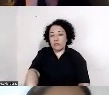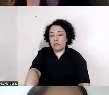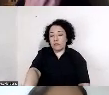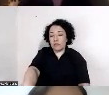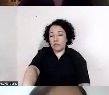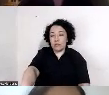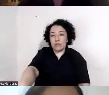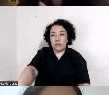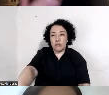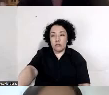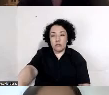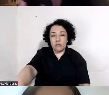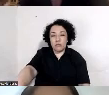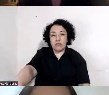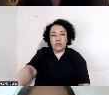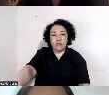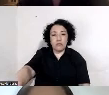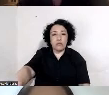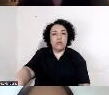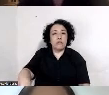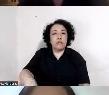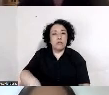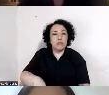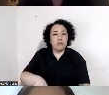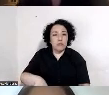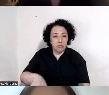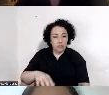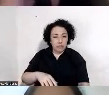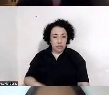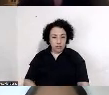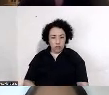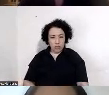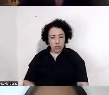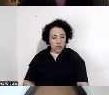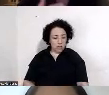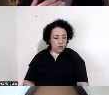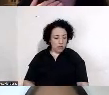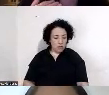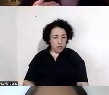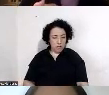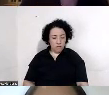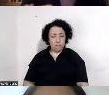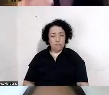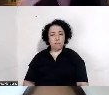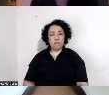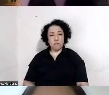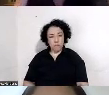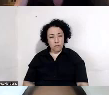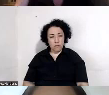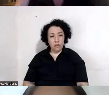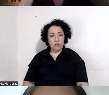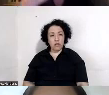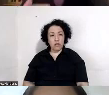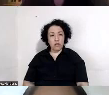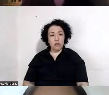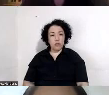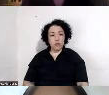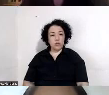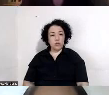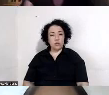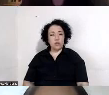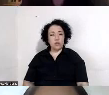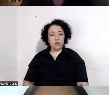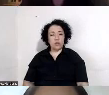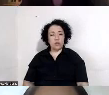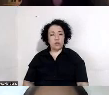our implications that I've talked about. And you can just read these if you want, making sure we identify talents, that students get to